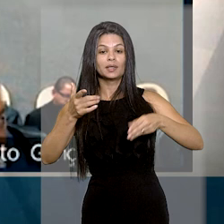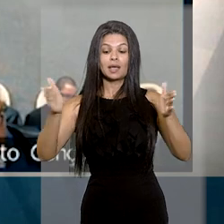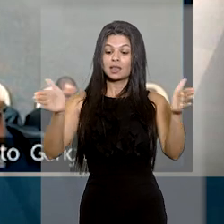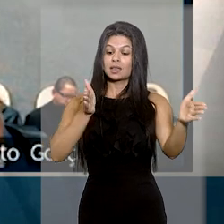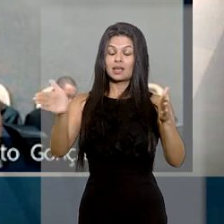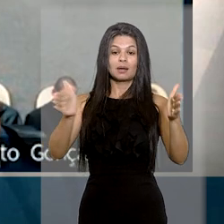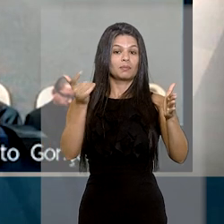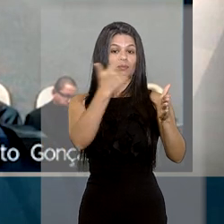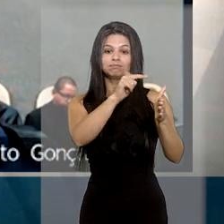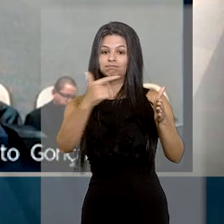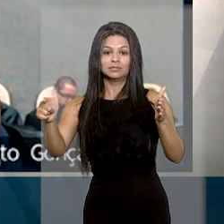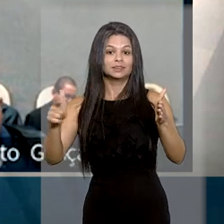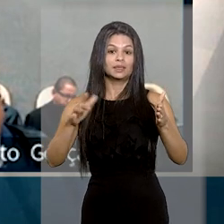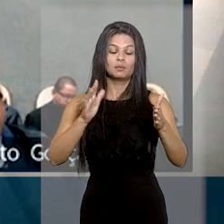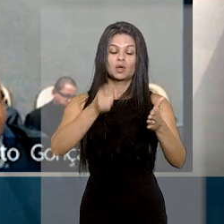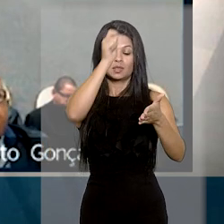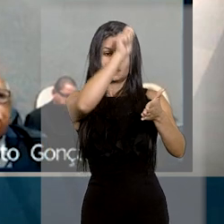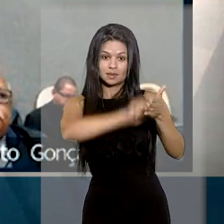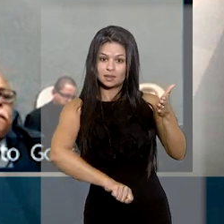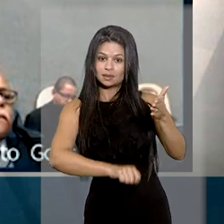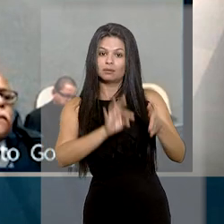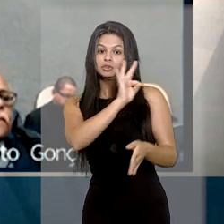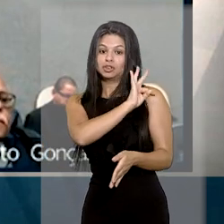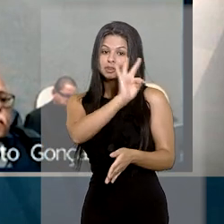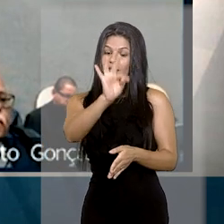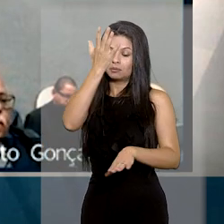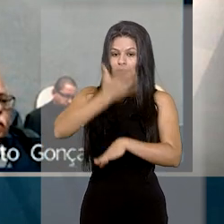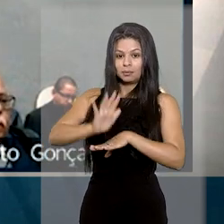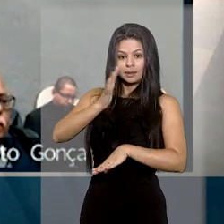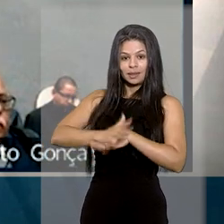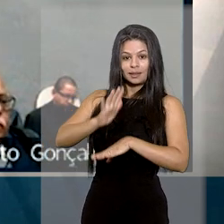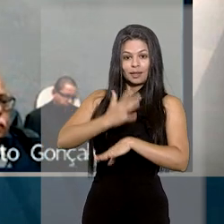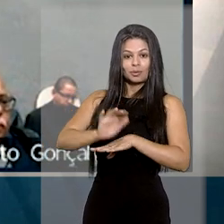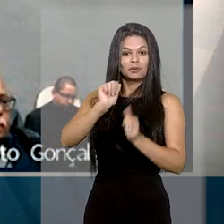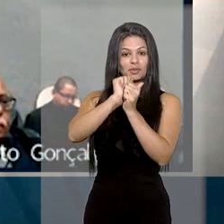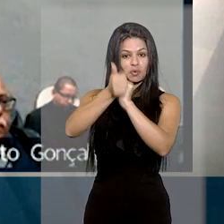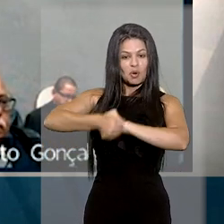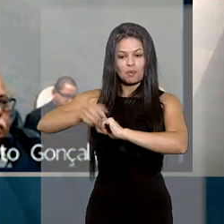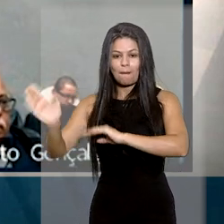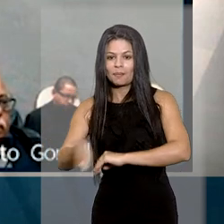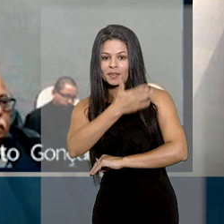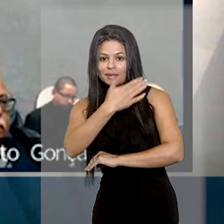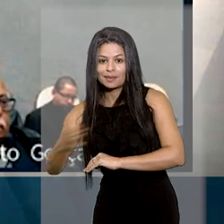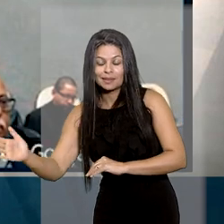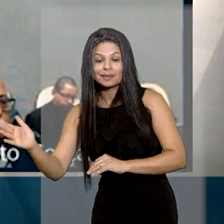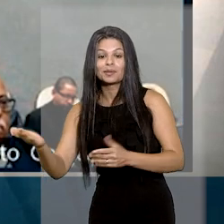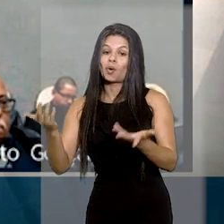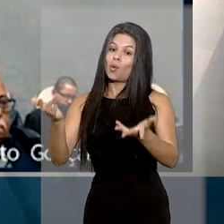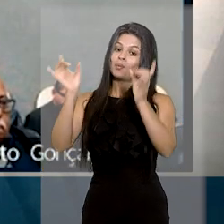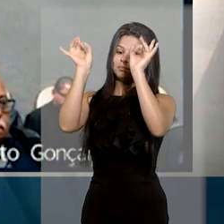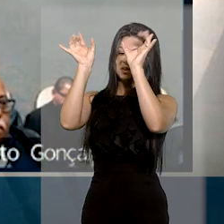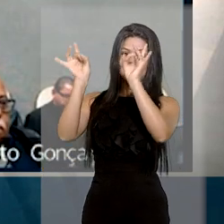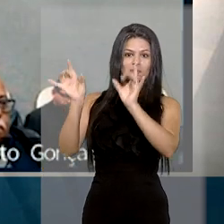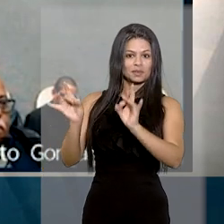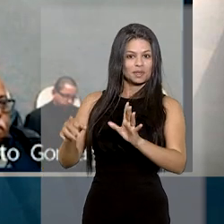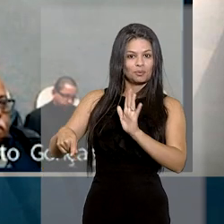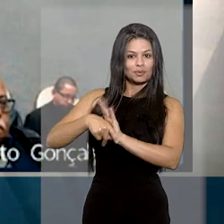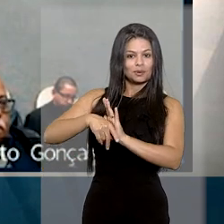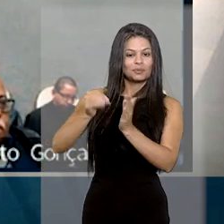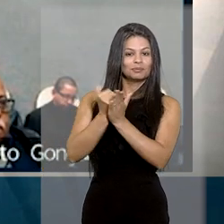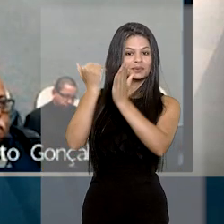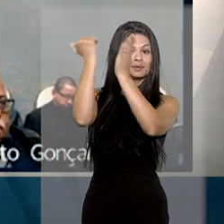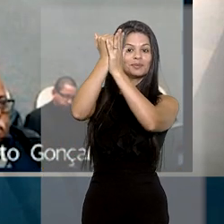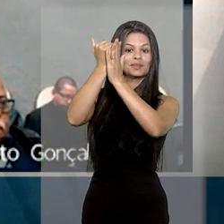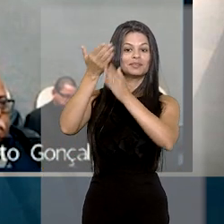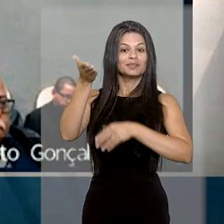previsão legal que obriga a inscrição de técnico ou treinador de tênis nos conselhos o que Estabeleça exclusividade para o